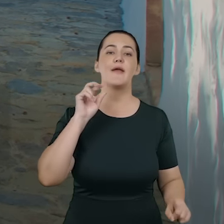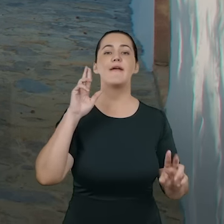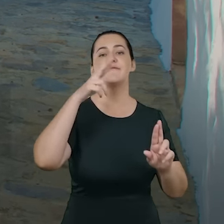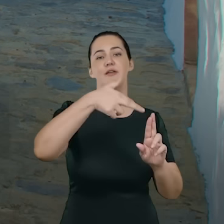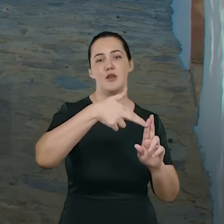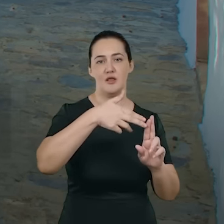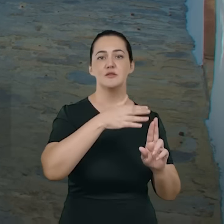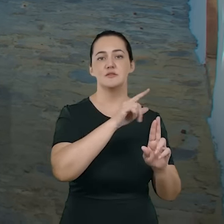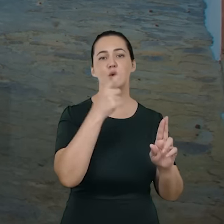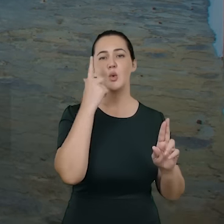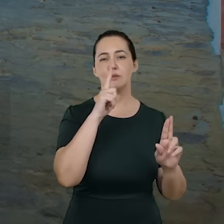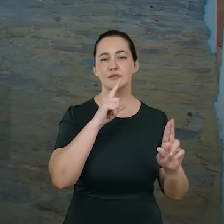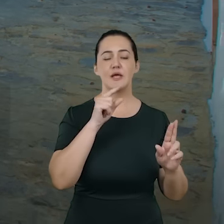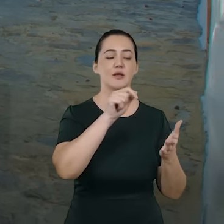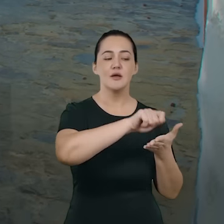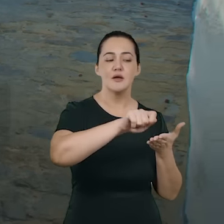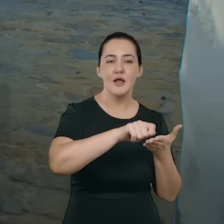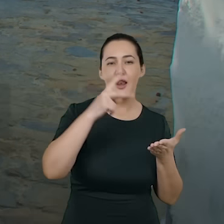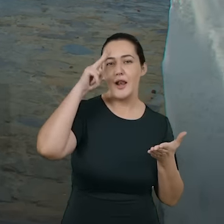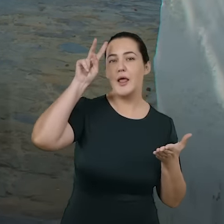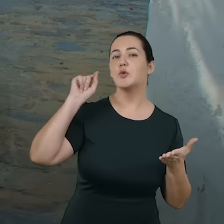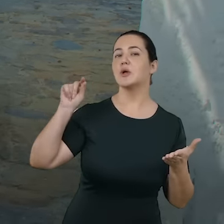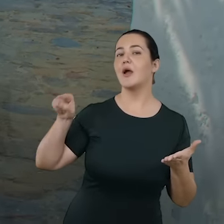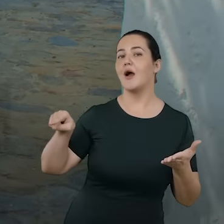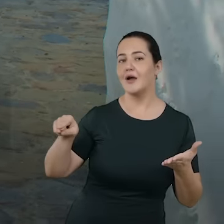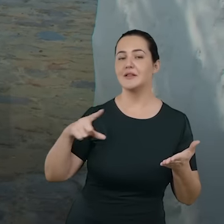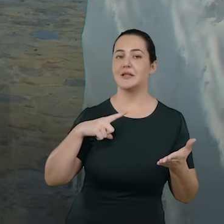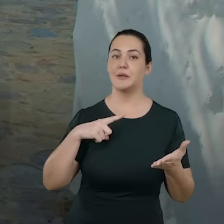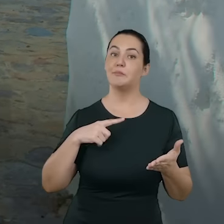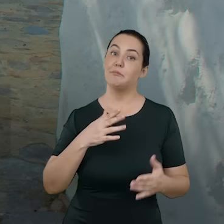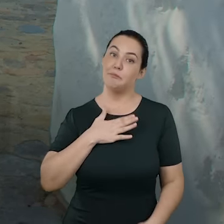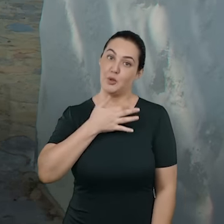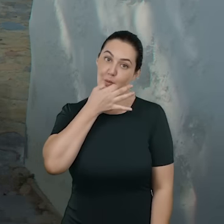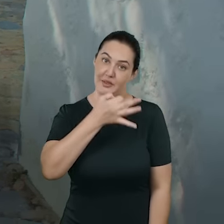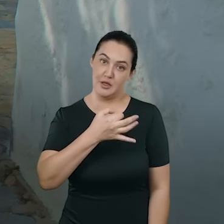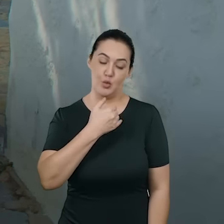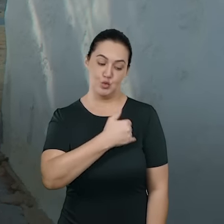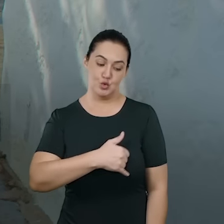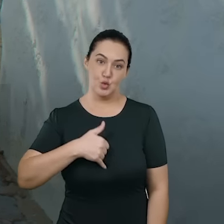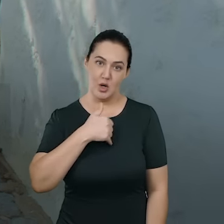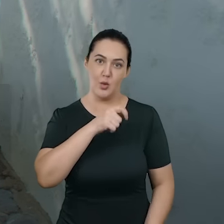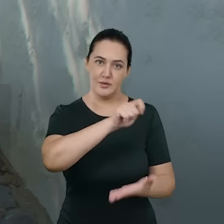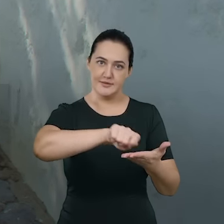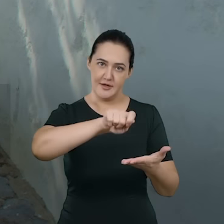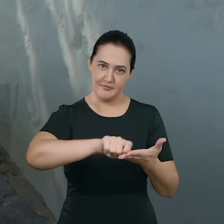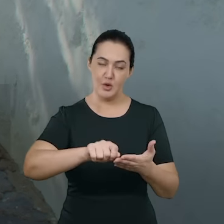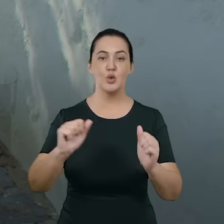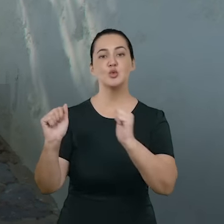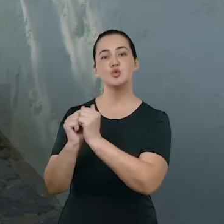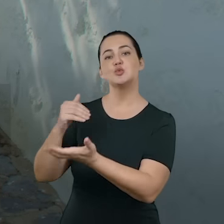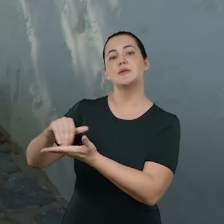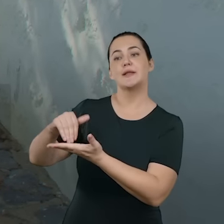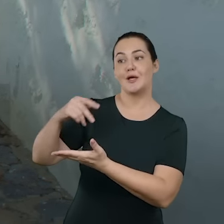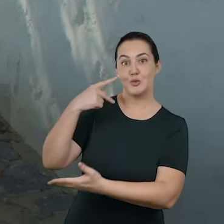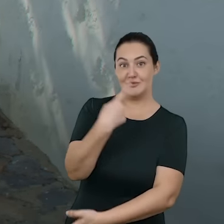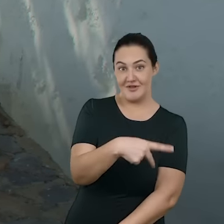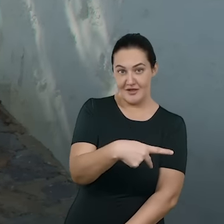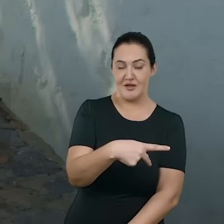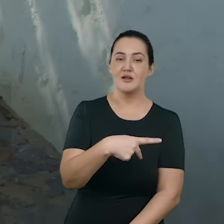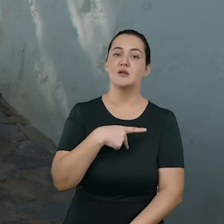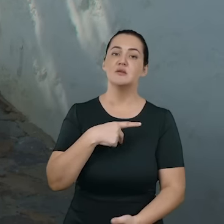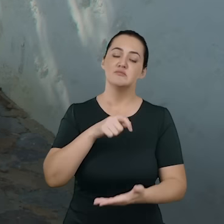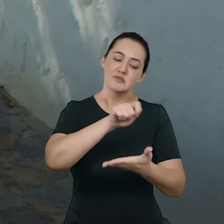indica que quem escreveu esse livro, na minha opinião, o apóstolo João, talvez com a ajuda de Prócoros, o seu secretário, ele